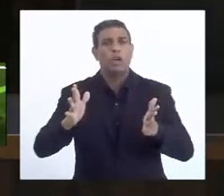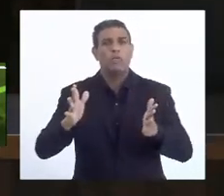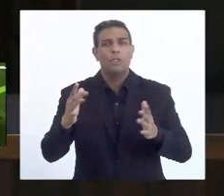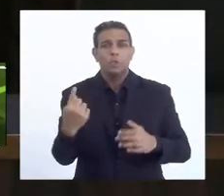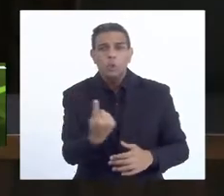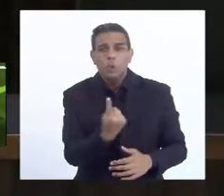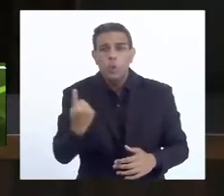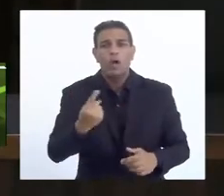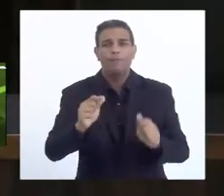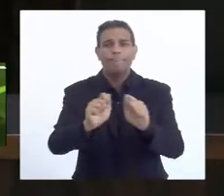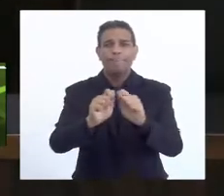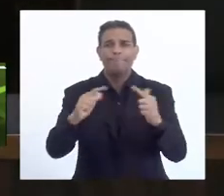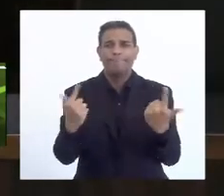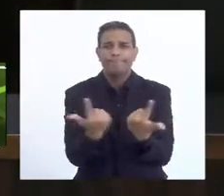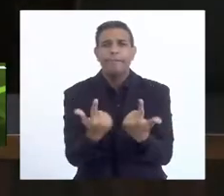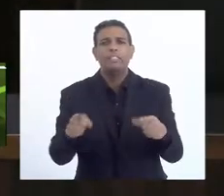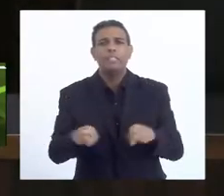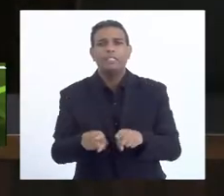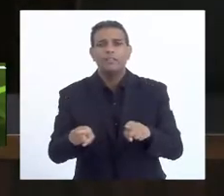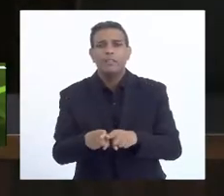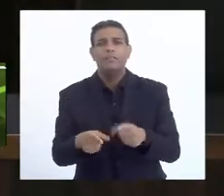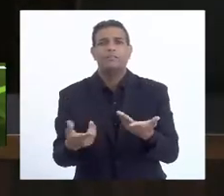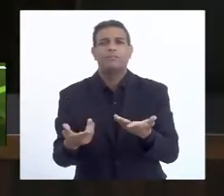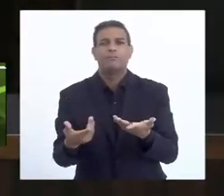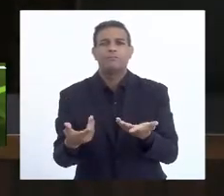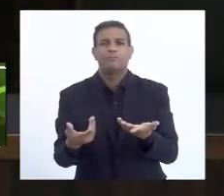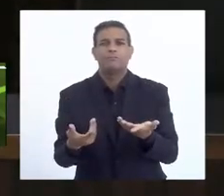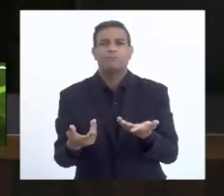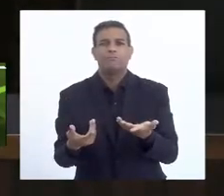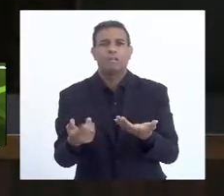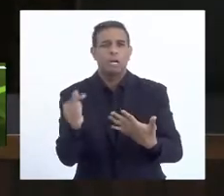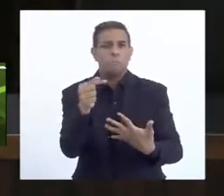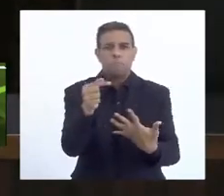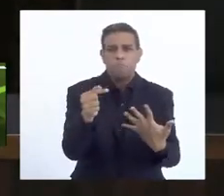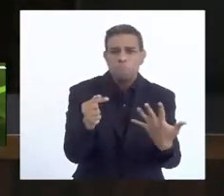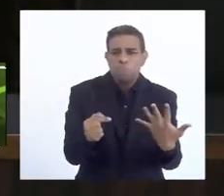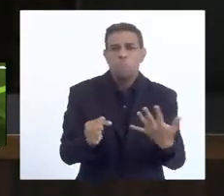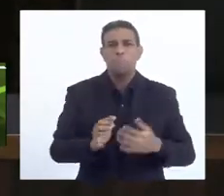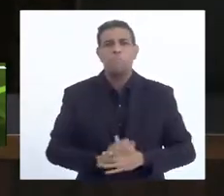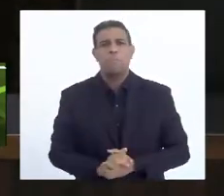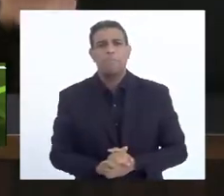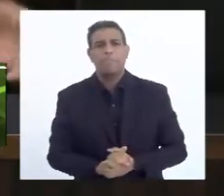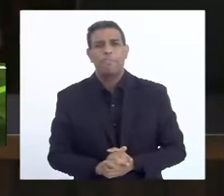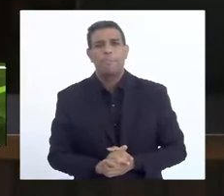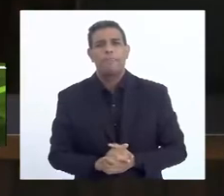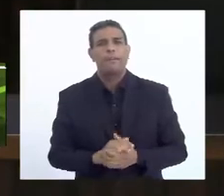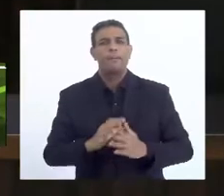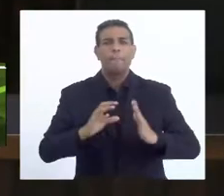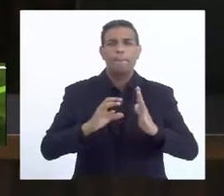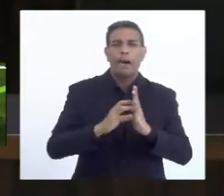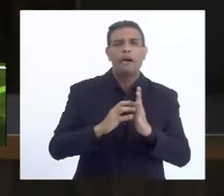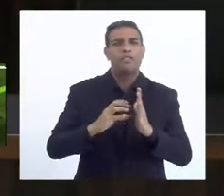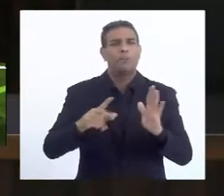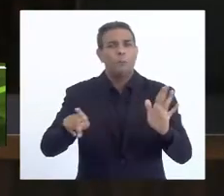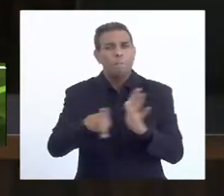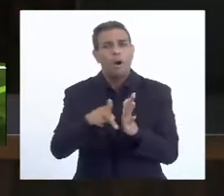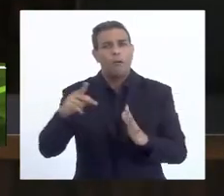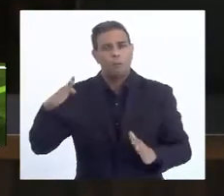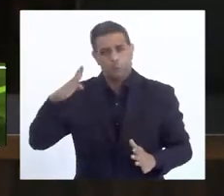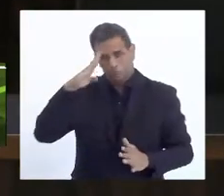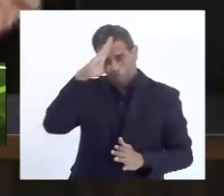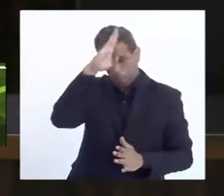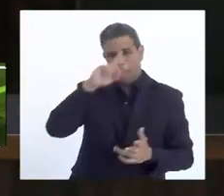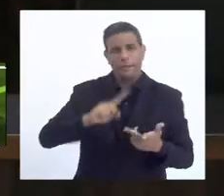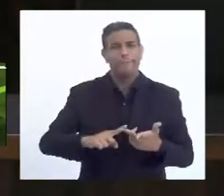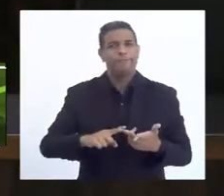nessa casa. Mas aqui também tem gente do PSOL, tem gente do partido do Bolsonaro, tem gente